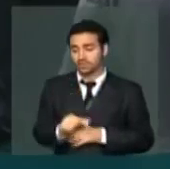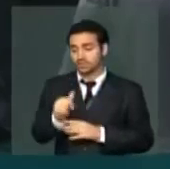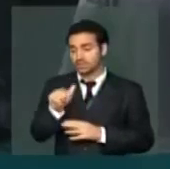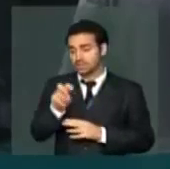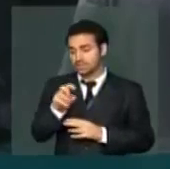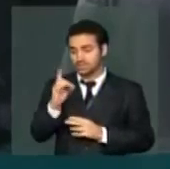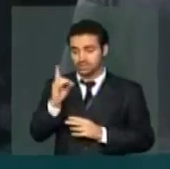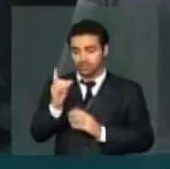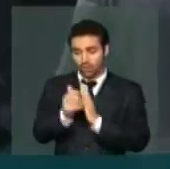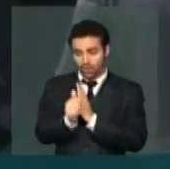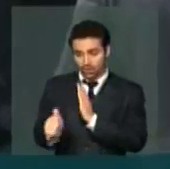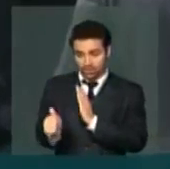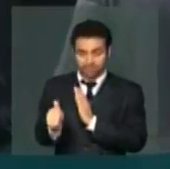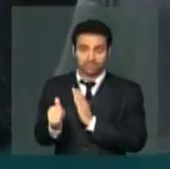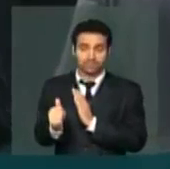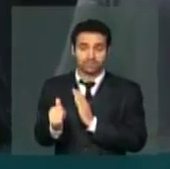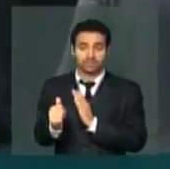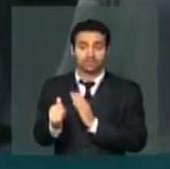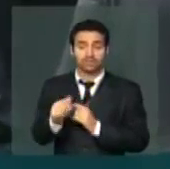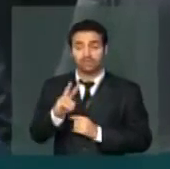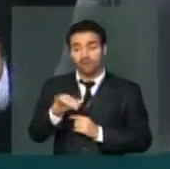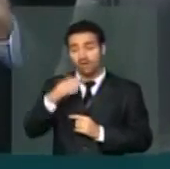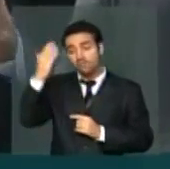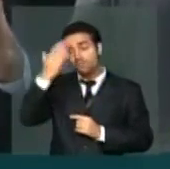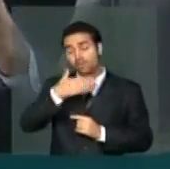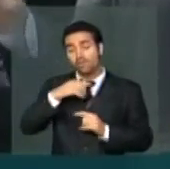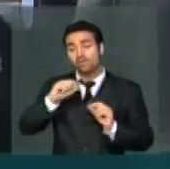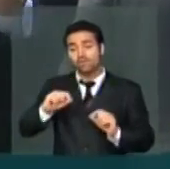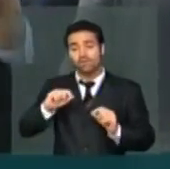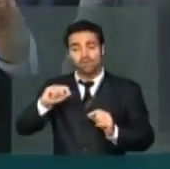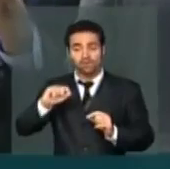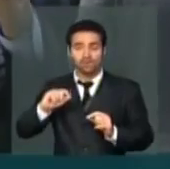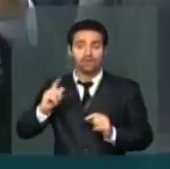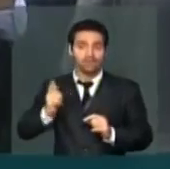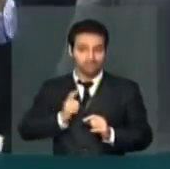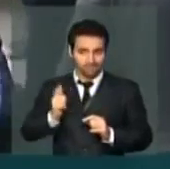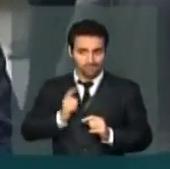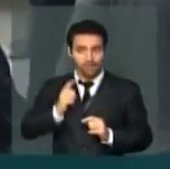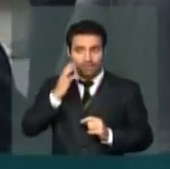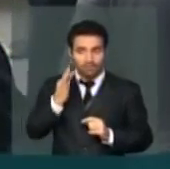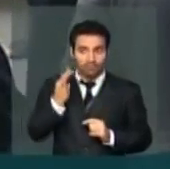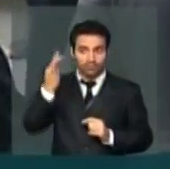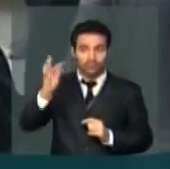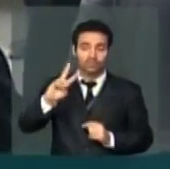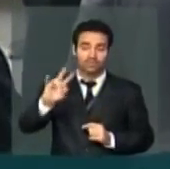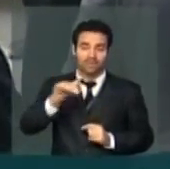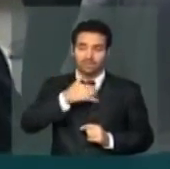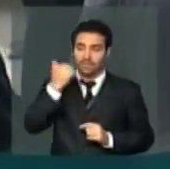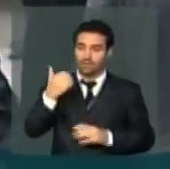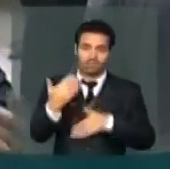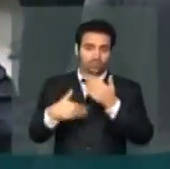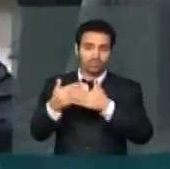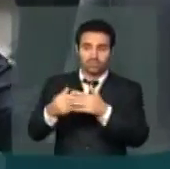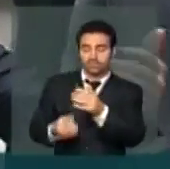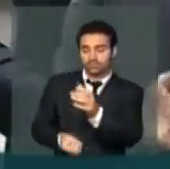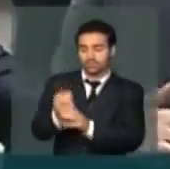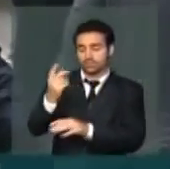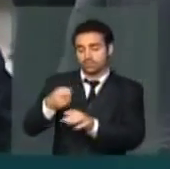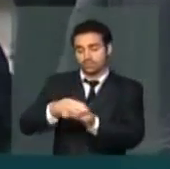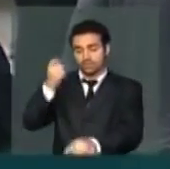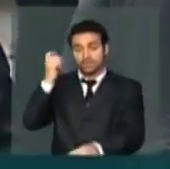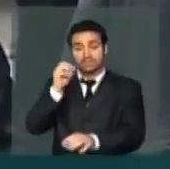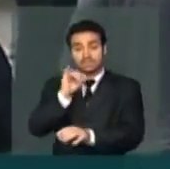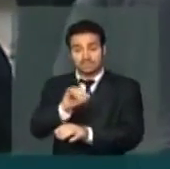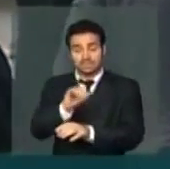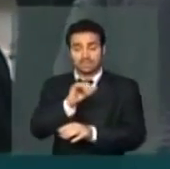do barril produzido no mundo, dá a demonstração de quanto é promissor o futuro do pré-sal. Se a Shell comprou a